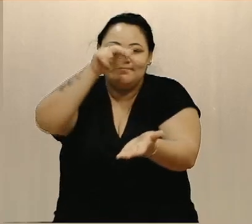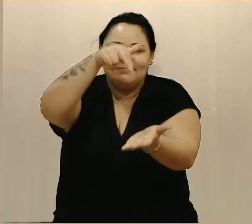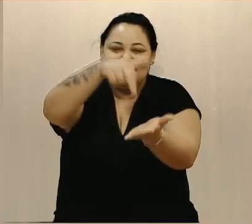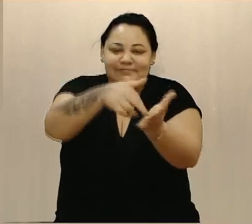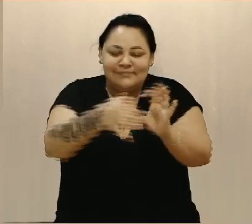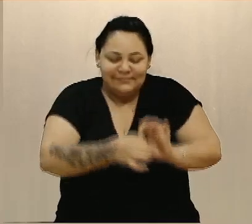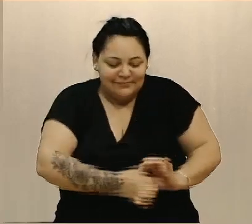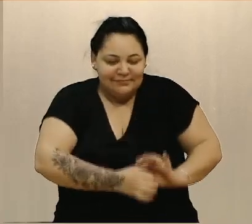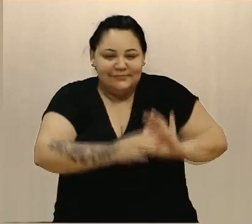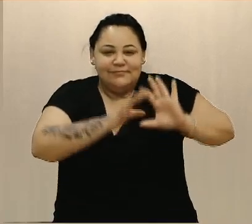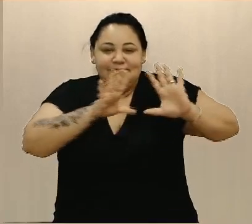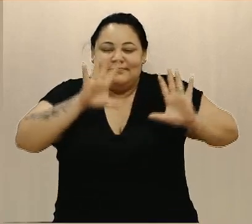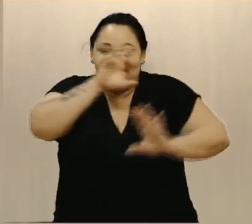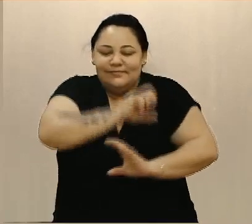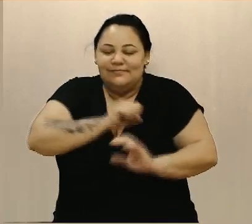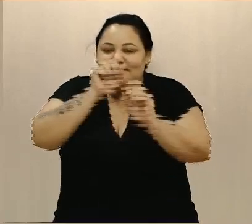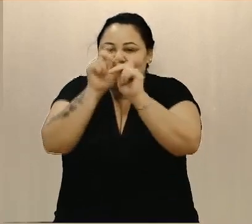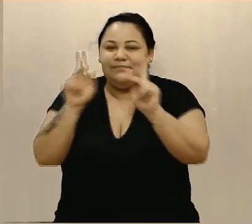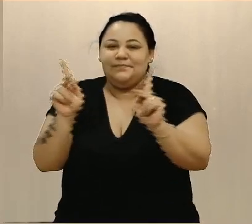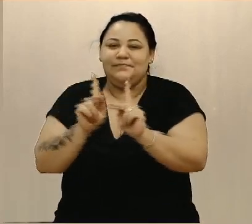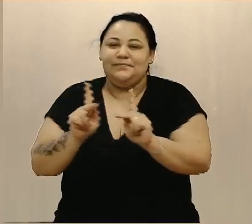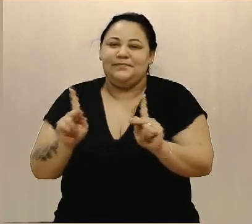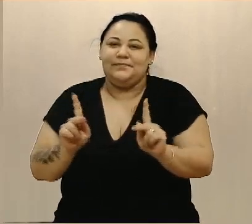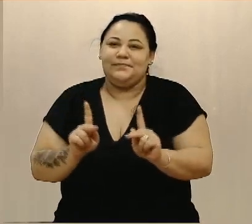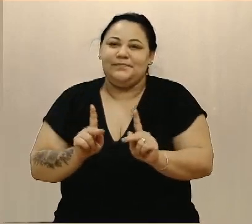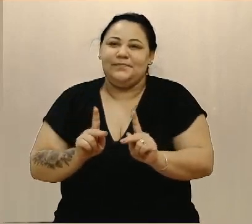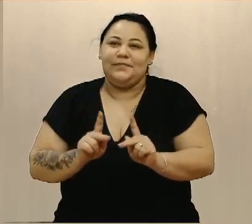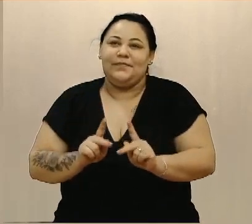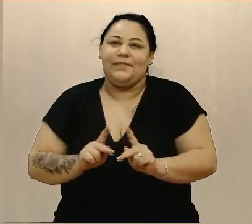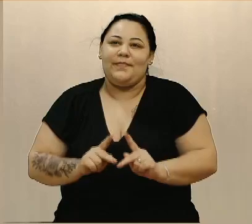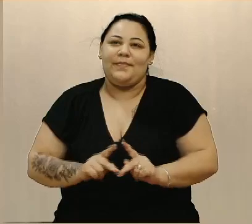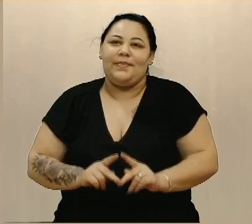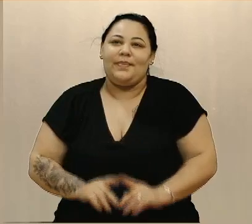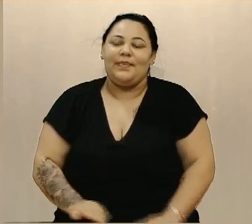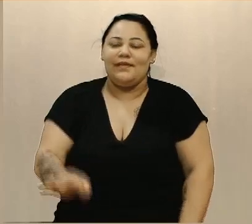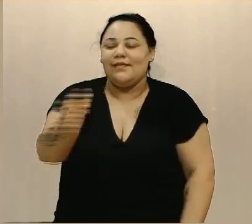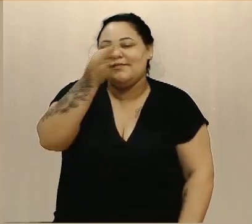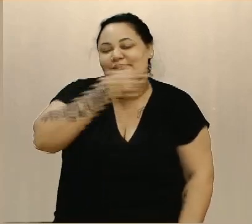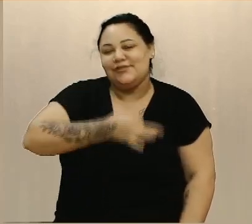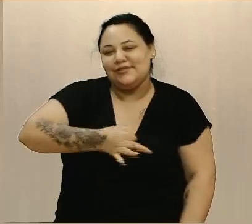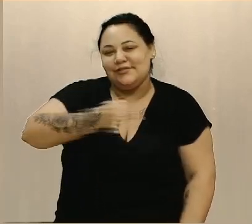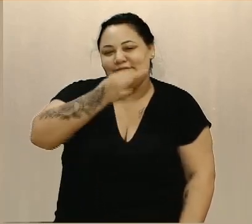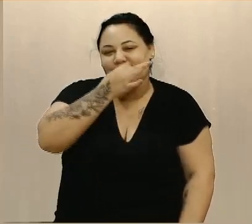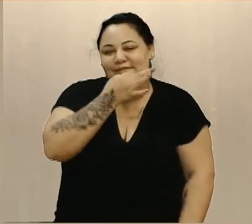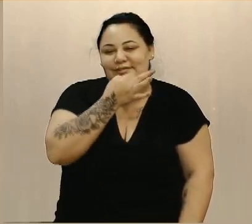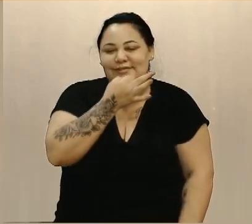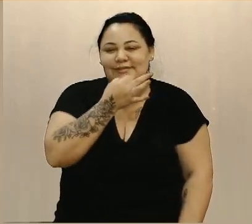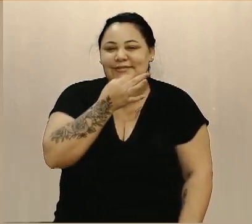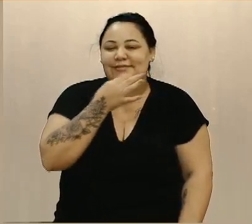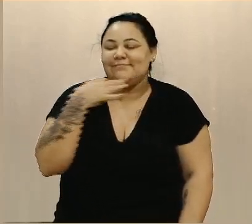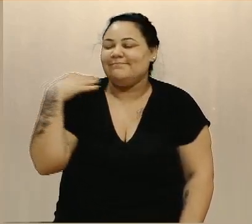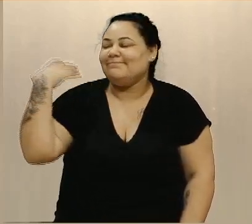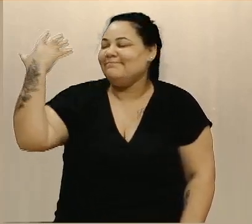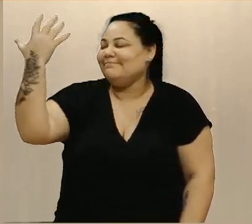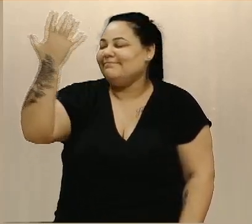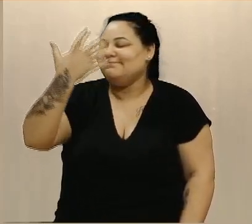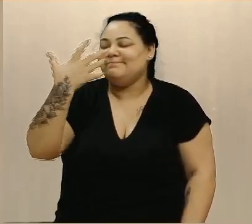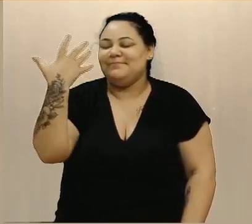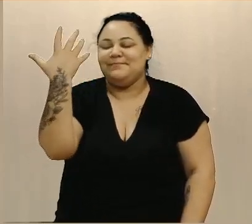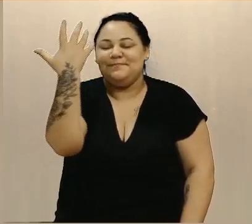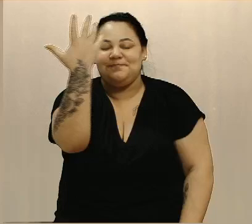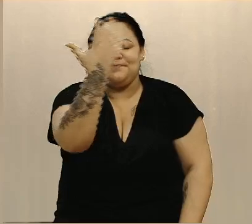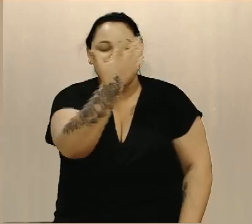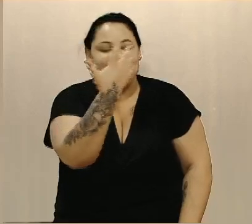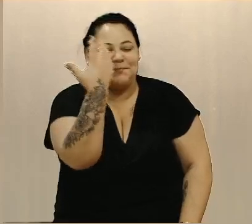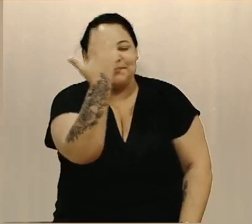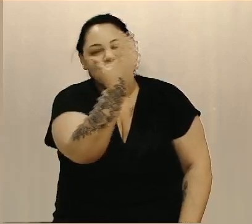liberdade, amor e paz. Caxias, você é um encanto, aqui é